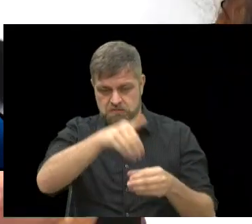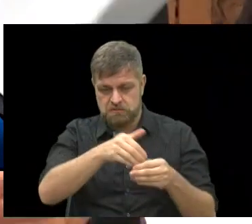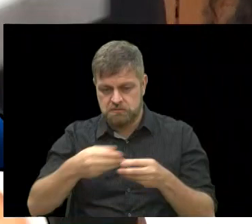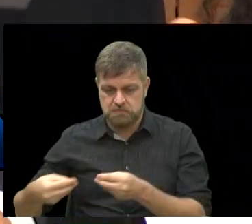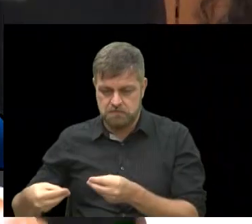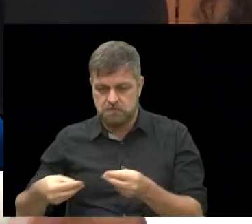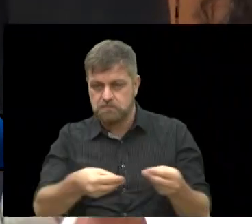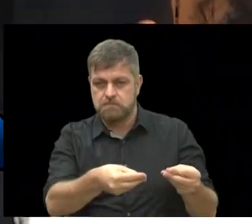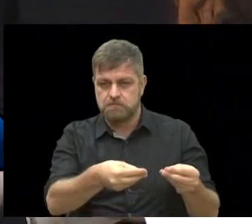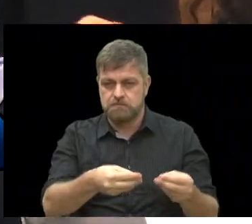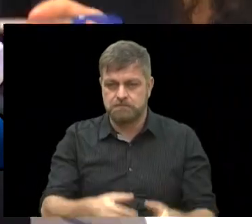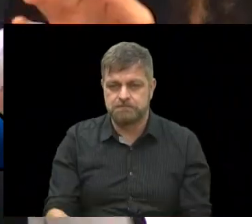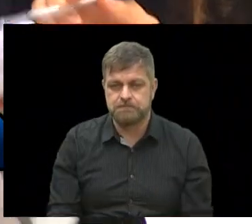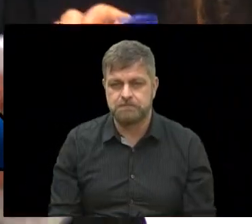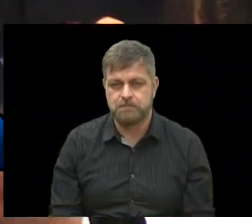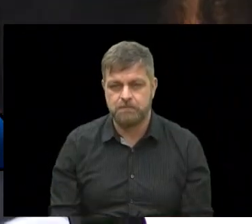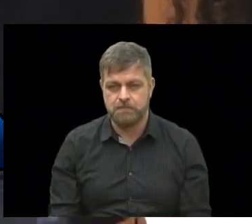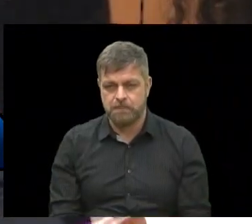Eleitoral.